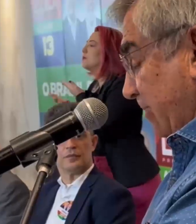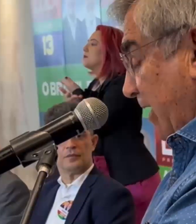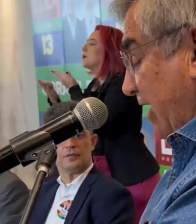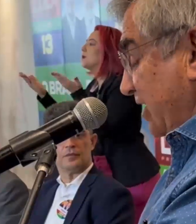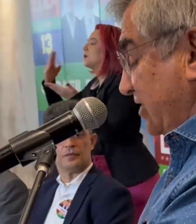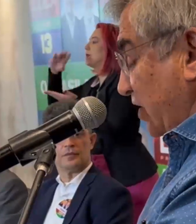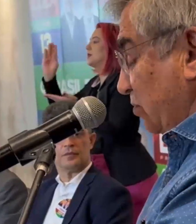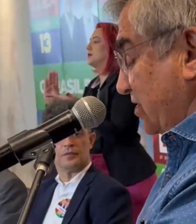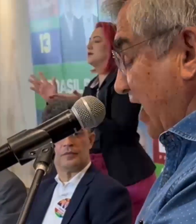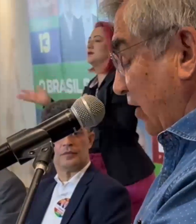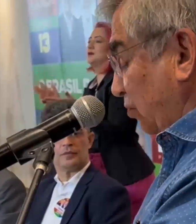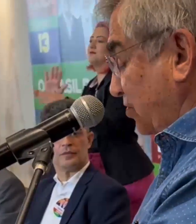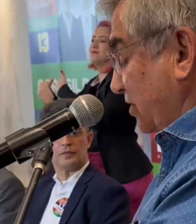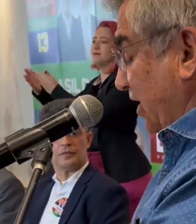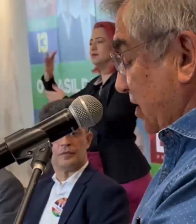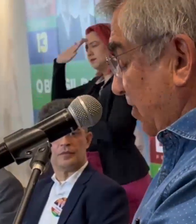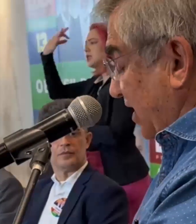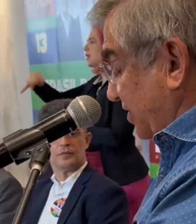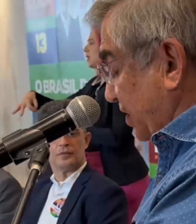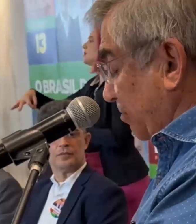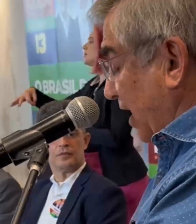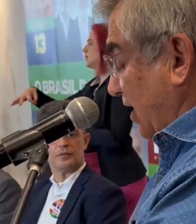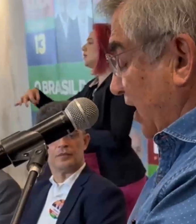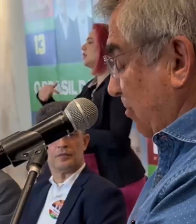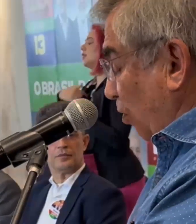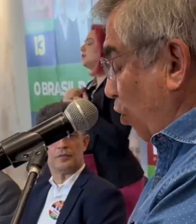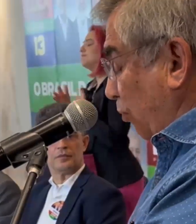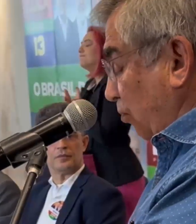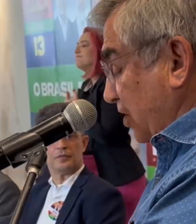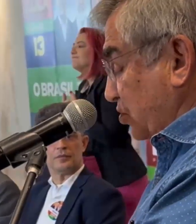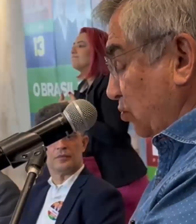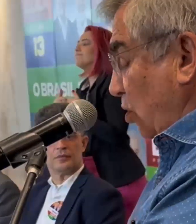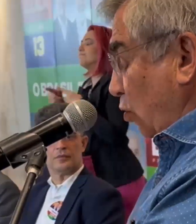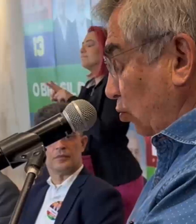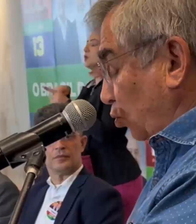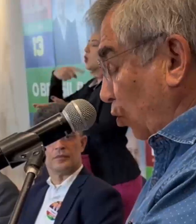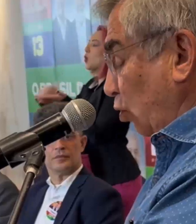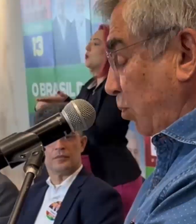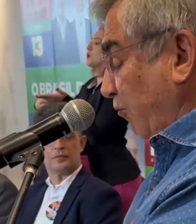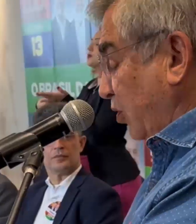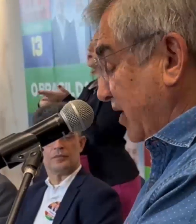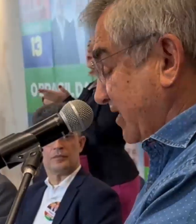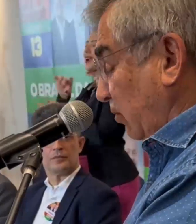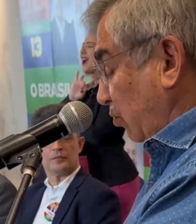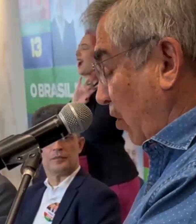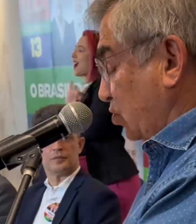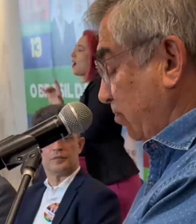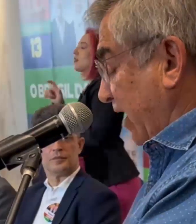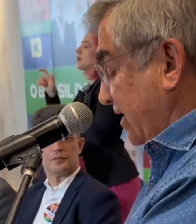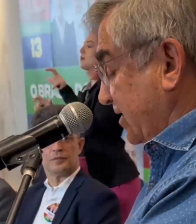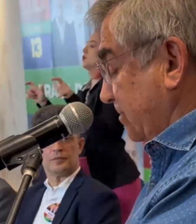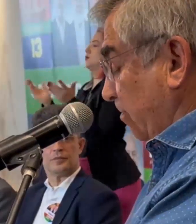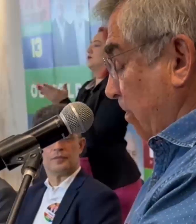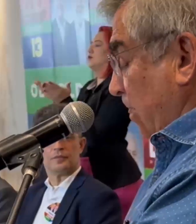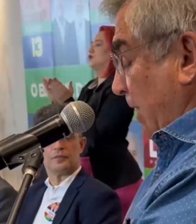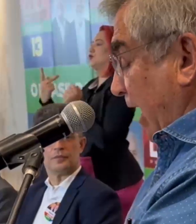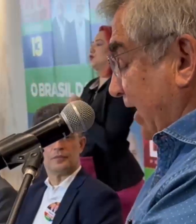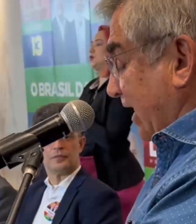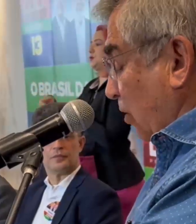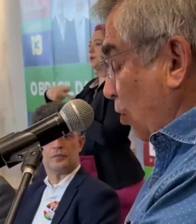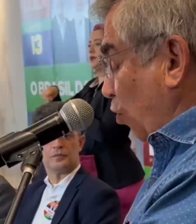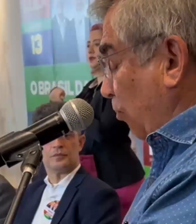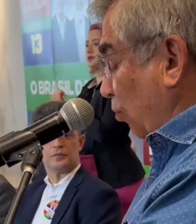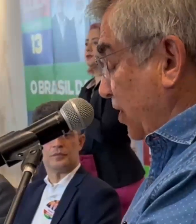país estejam certos de minha estima e meu compromisso com todo o povo Cristão do nosso país